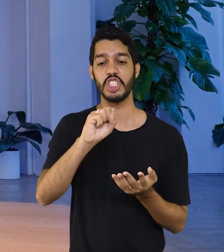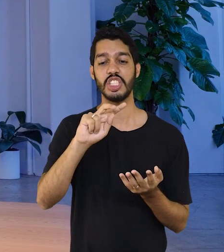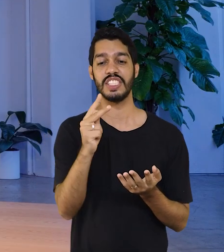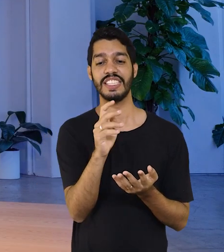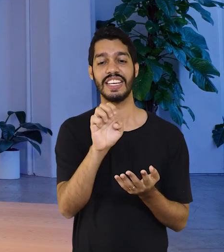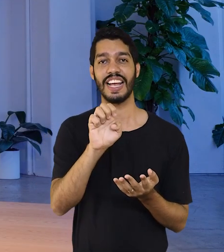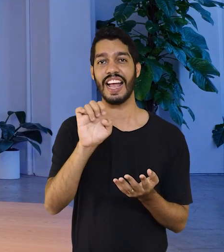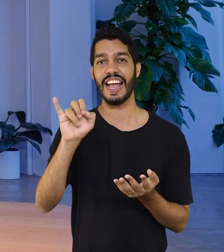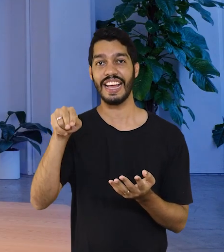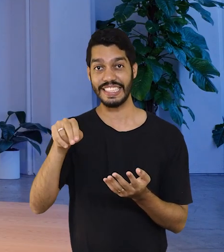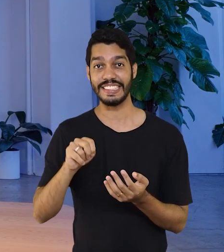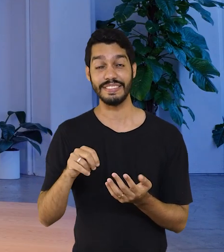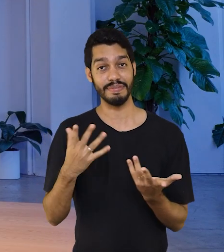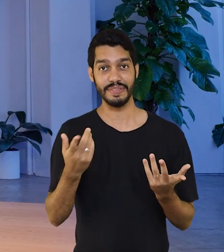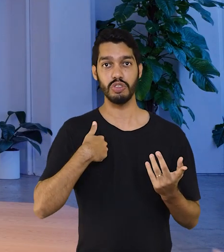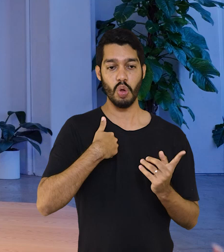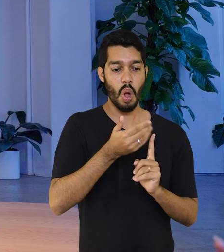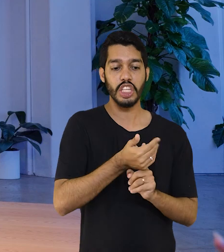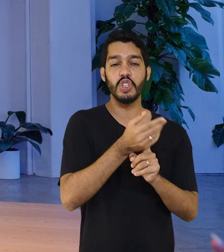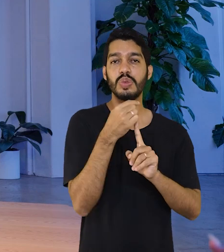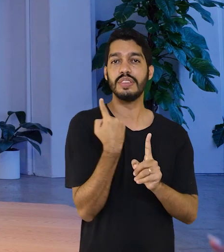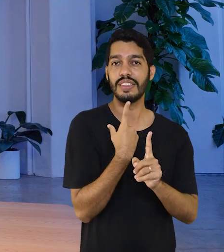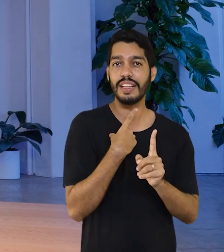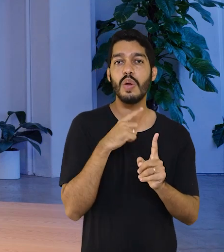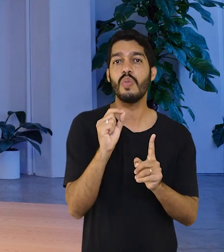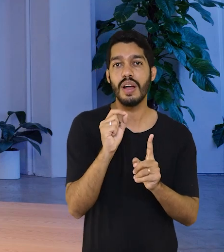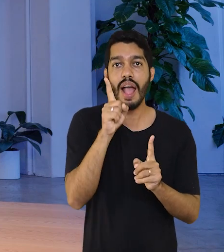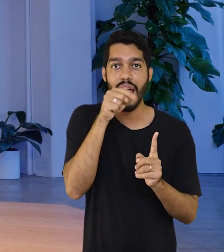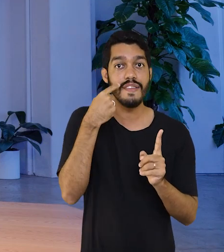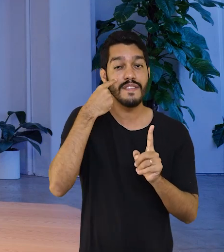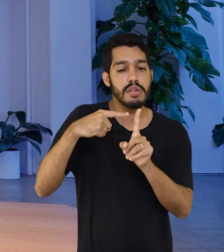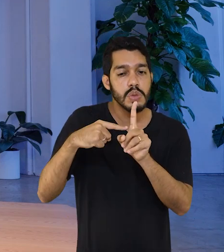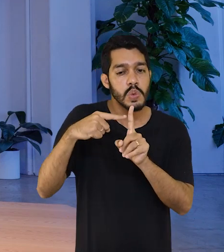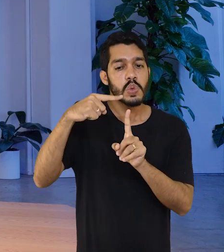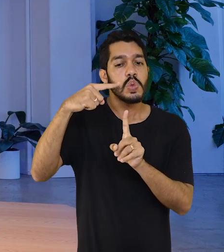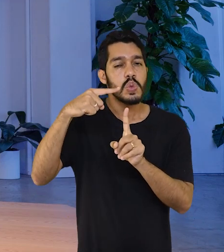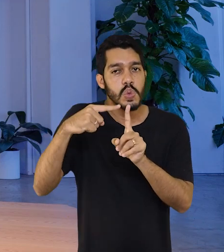assim, mostrou uma das funcionalidades que a nossa tecnologia tem, é uma métrica que se chama